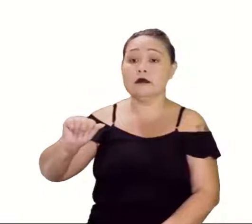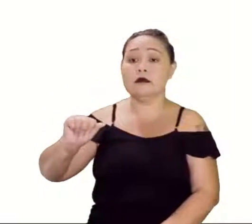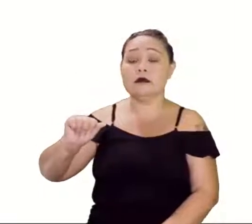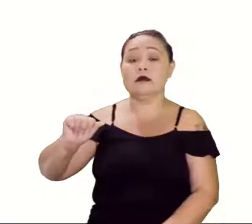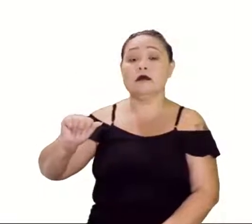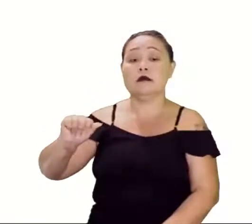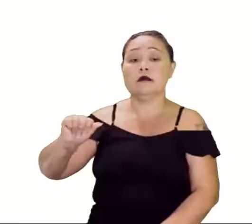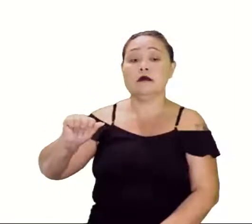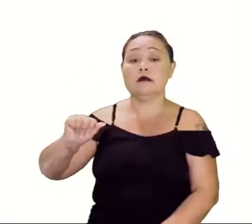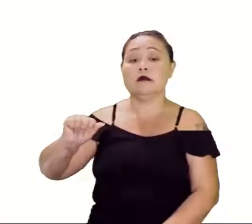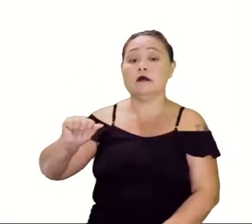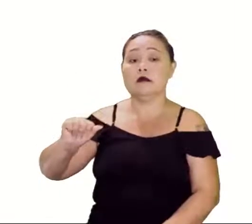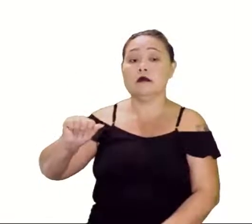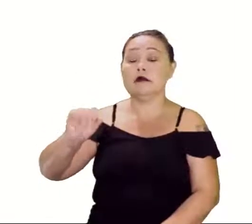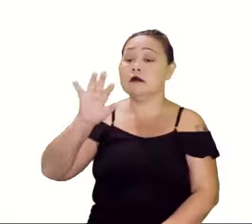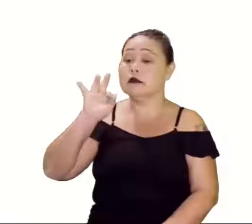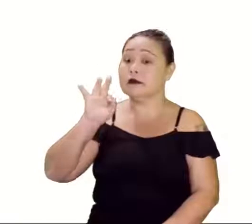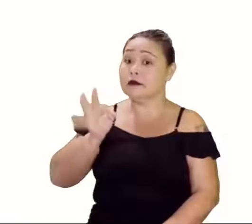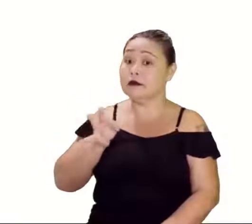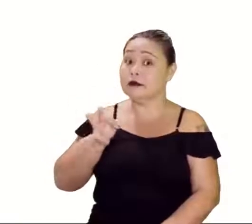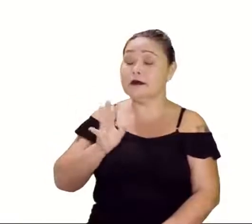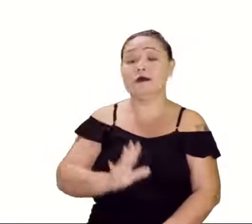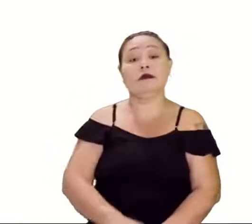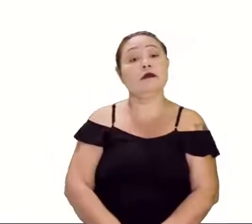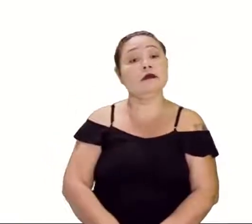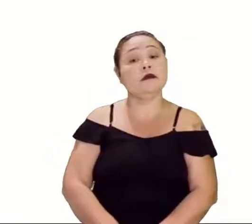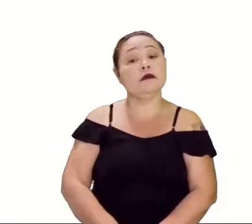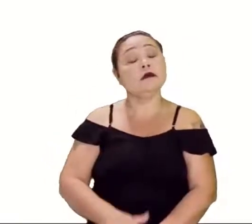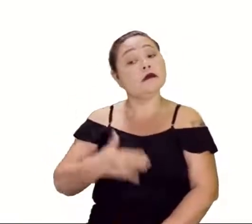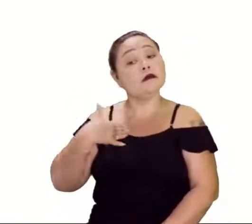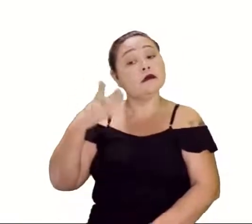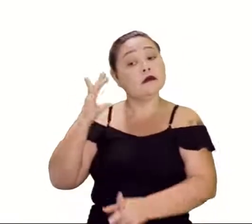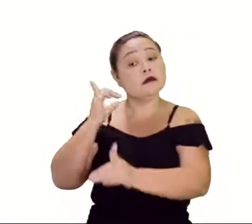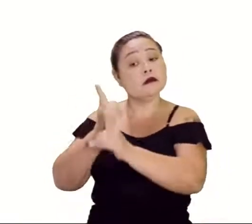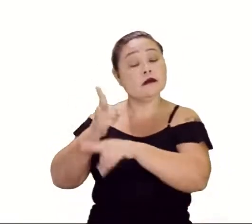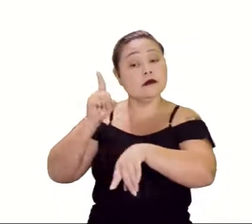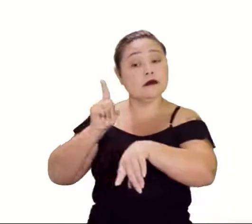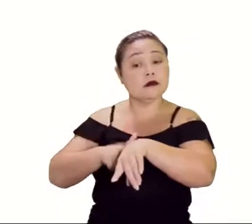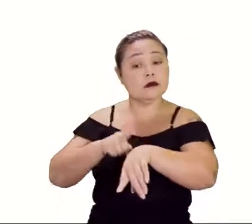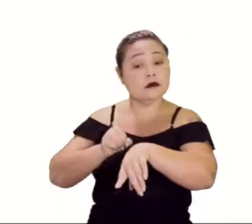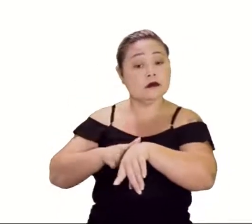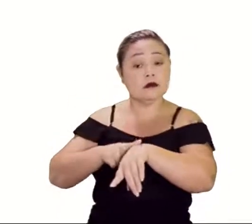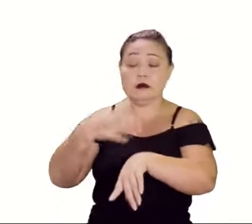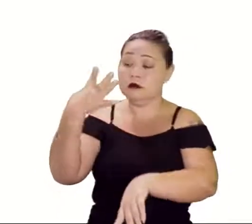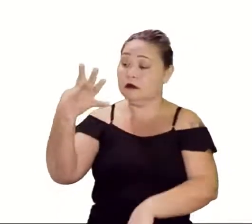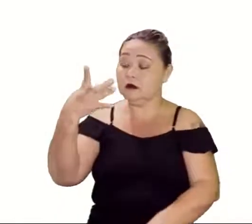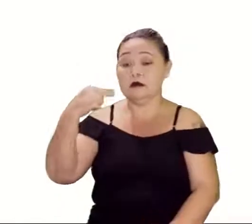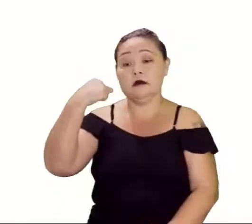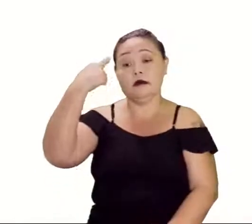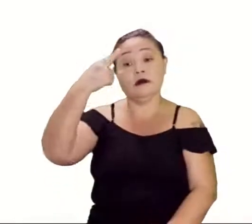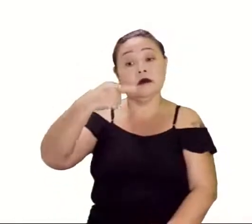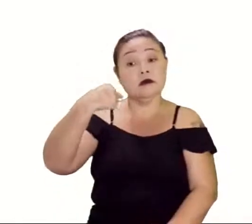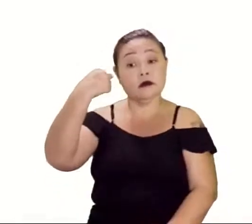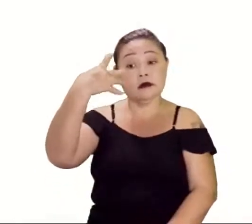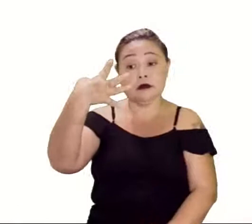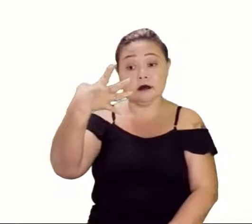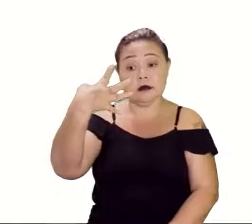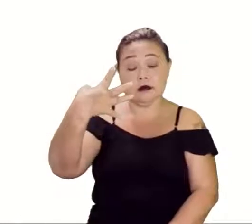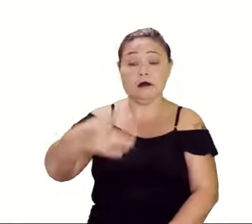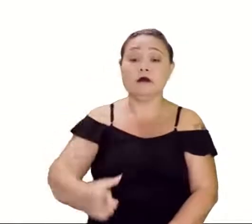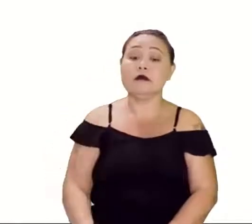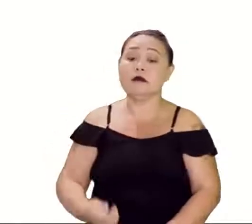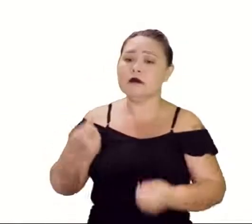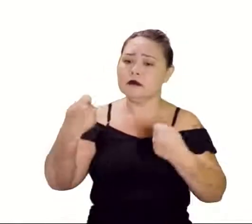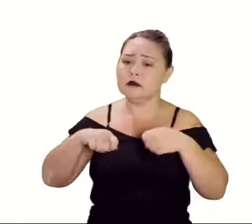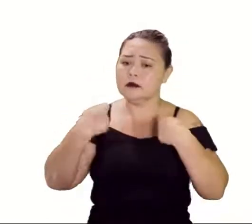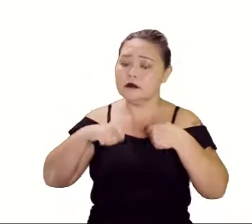A. Certo? Certo. Então achamos que o nosso tempo são 4 horas. Vai